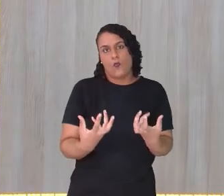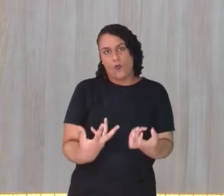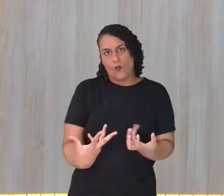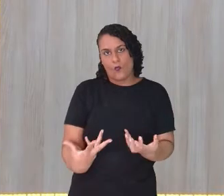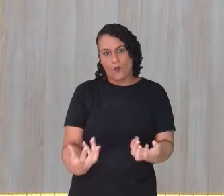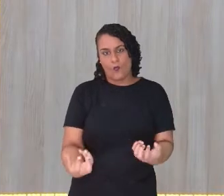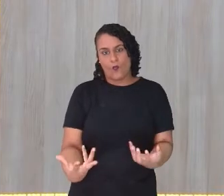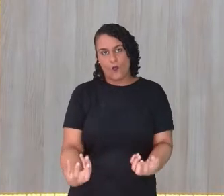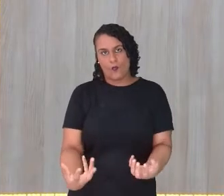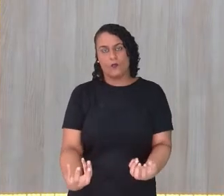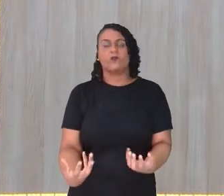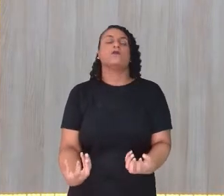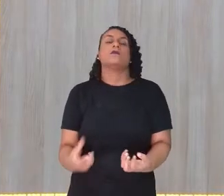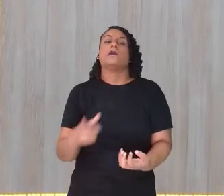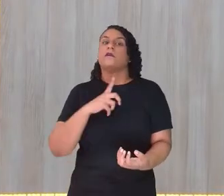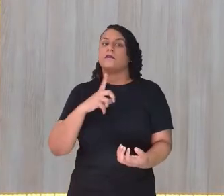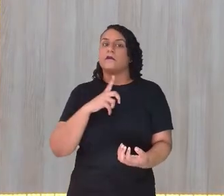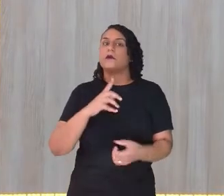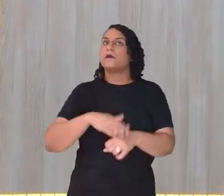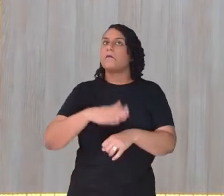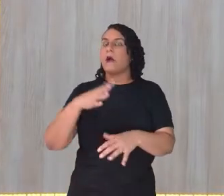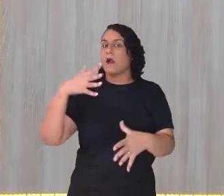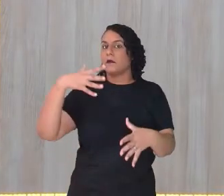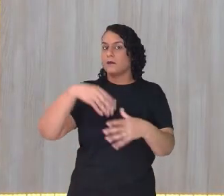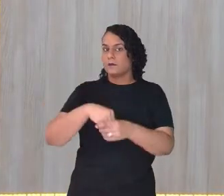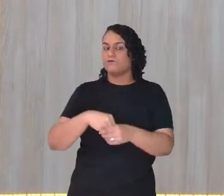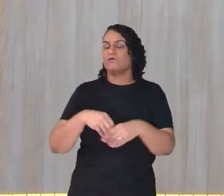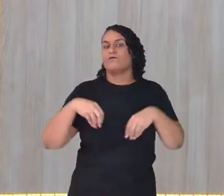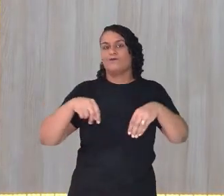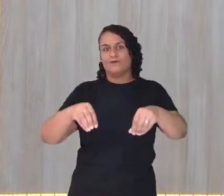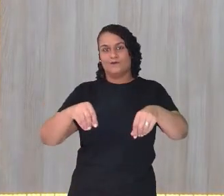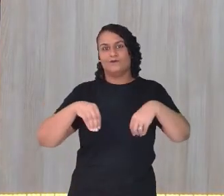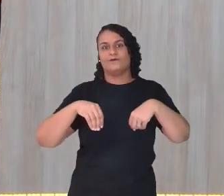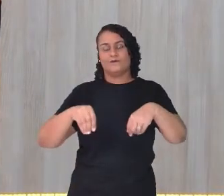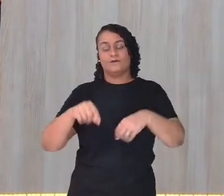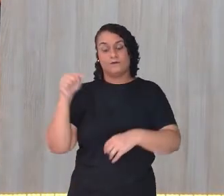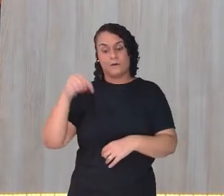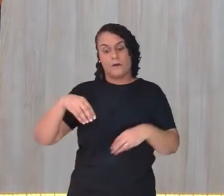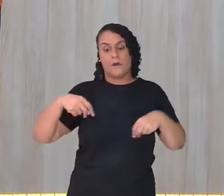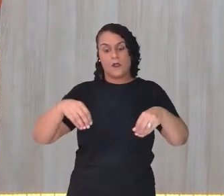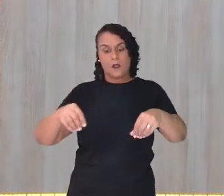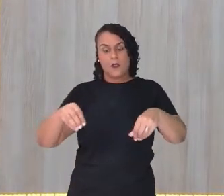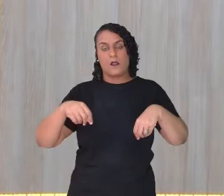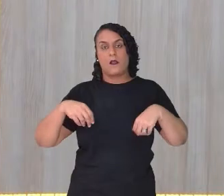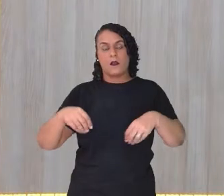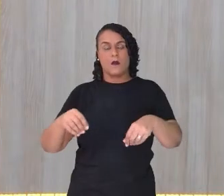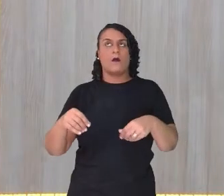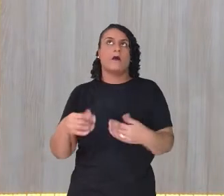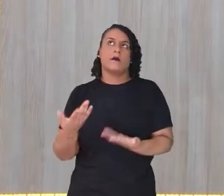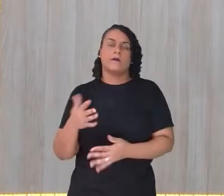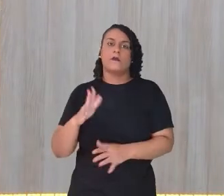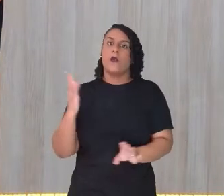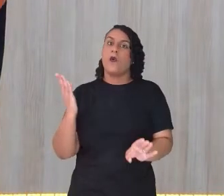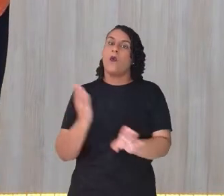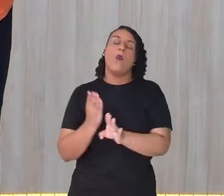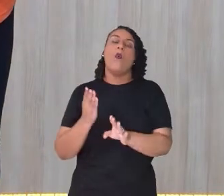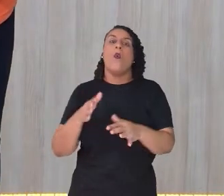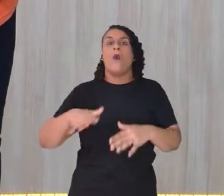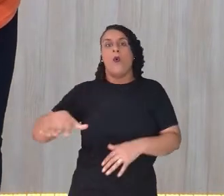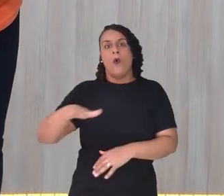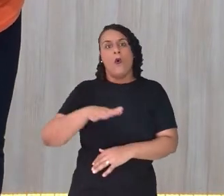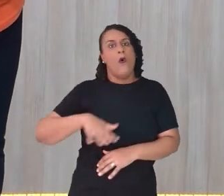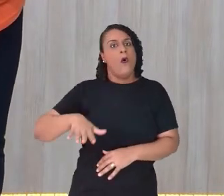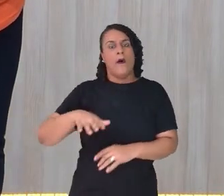vai compor ali uma parte mais interna do solo. Quando esse solo encontrar, vamos dizer assim, um terreno que